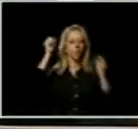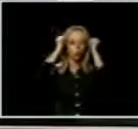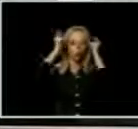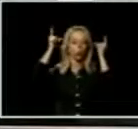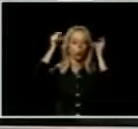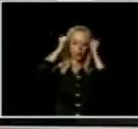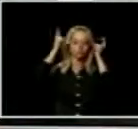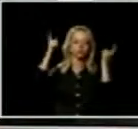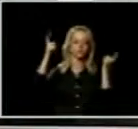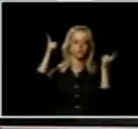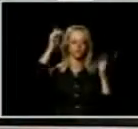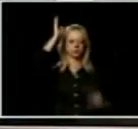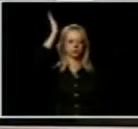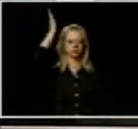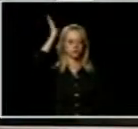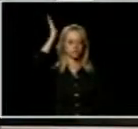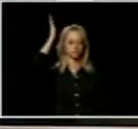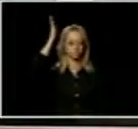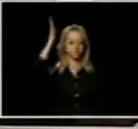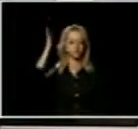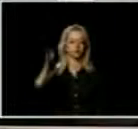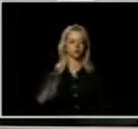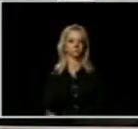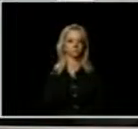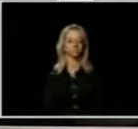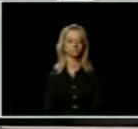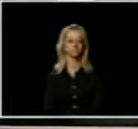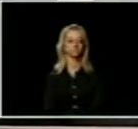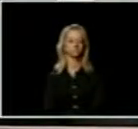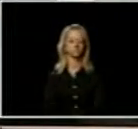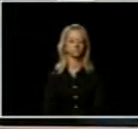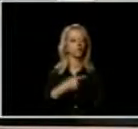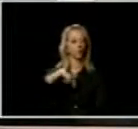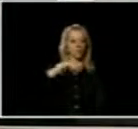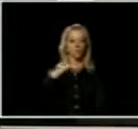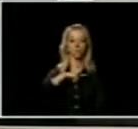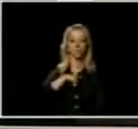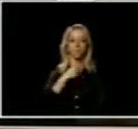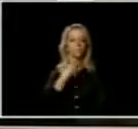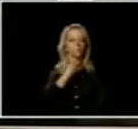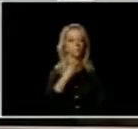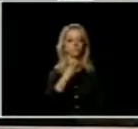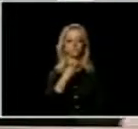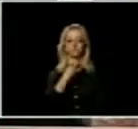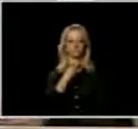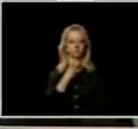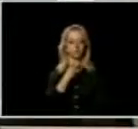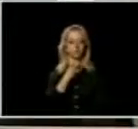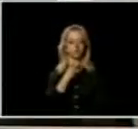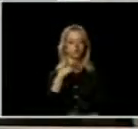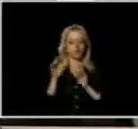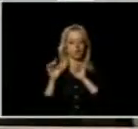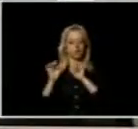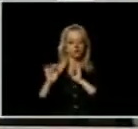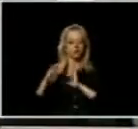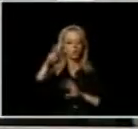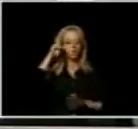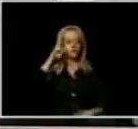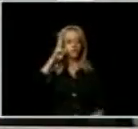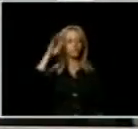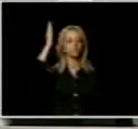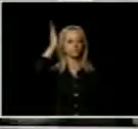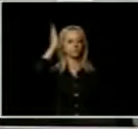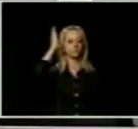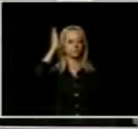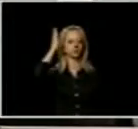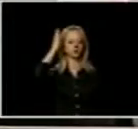podemos permitir que nossa história seja destruída.